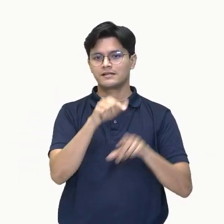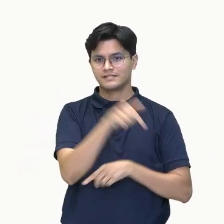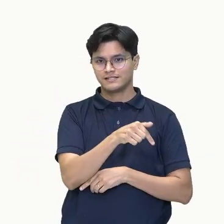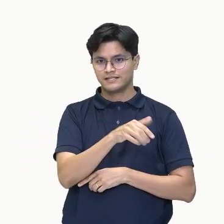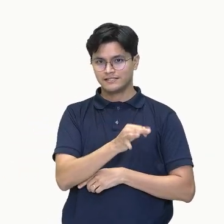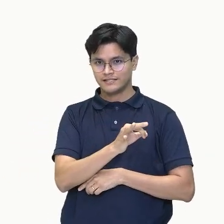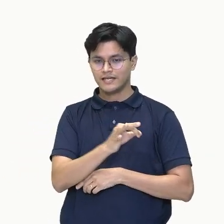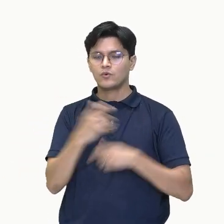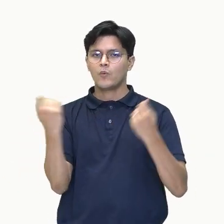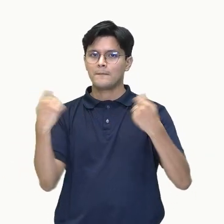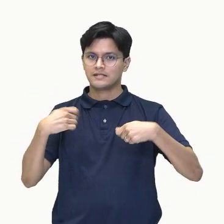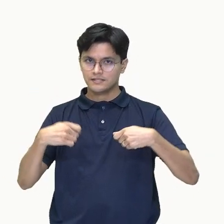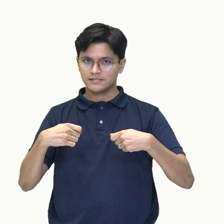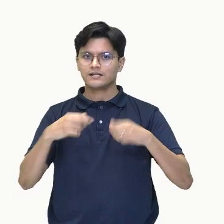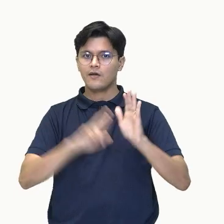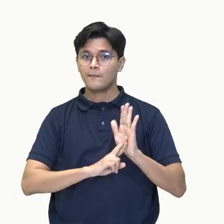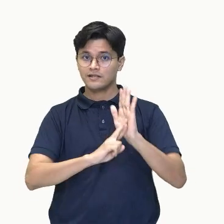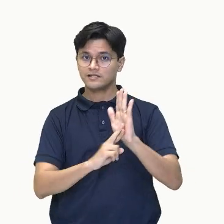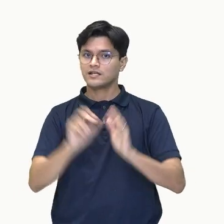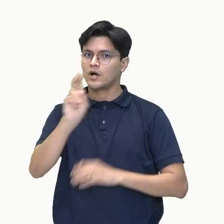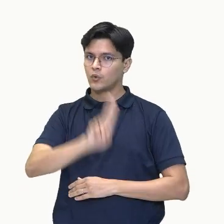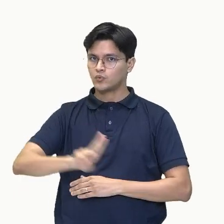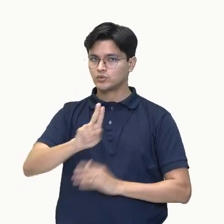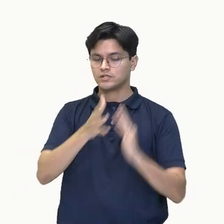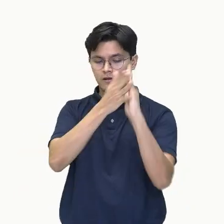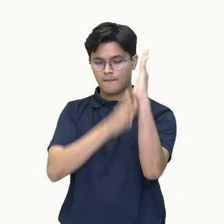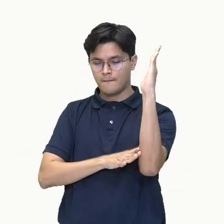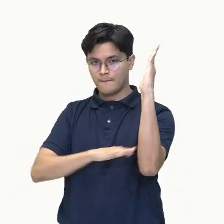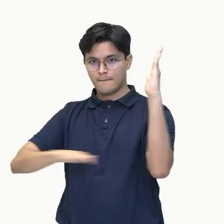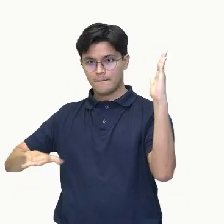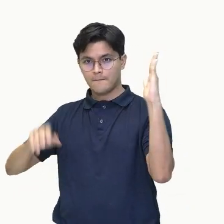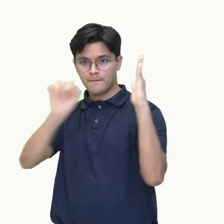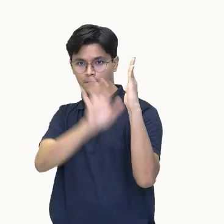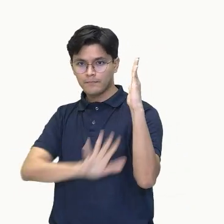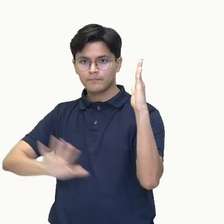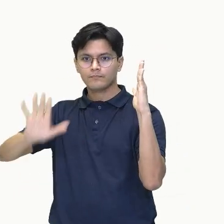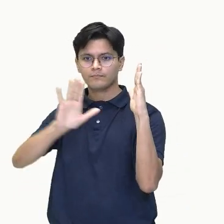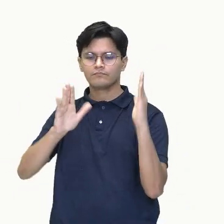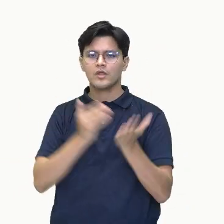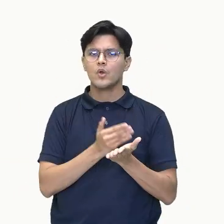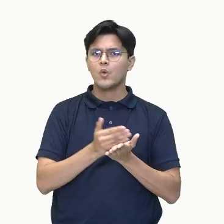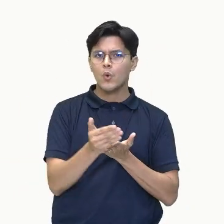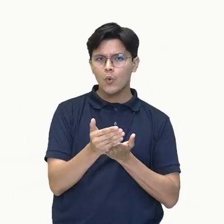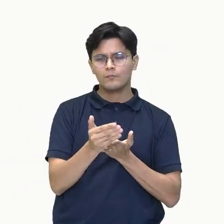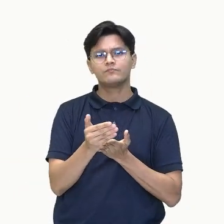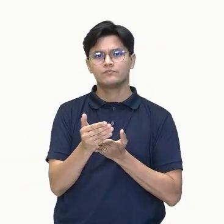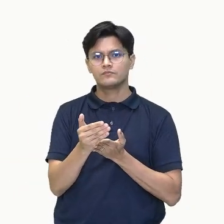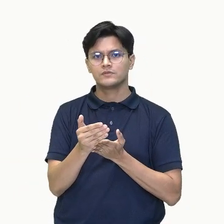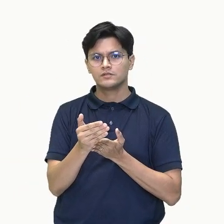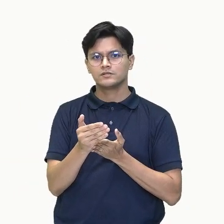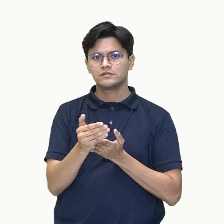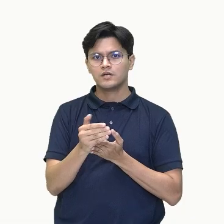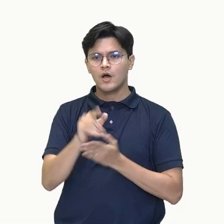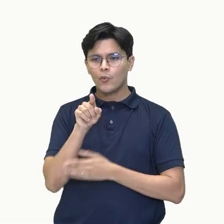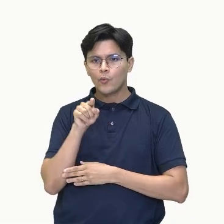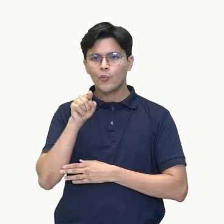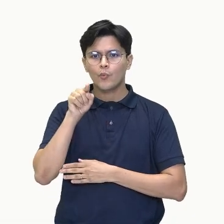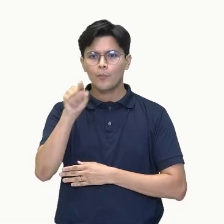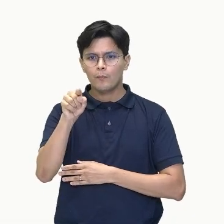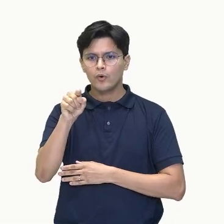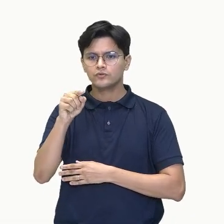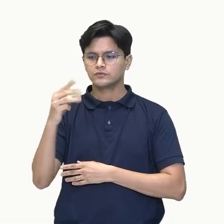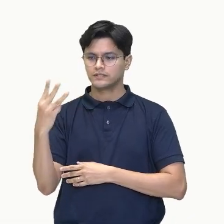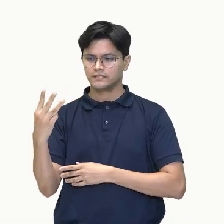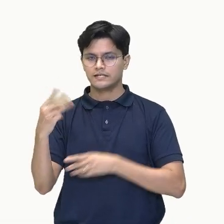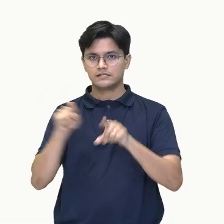pontos aqui no nosso plano cartesiano, e vamos começar localizando o ponto A, que é o ponto 3 e 4.